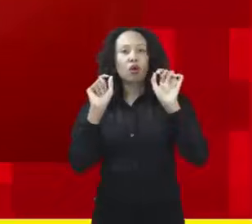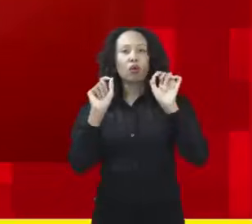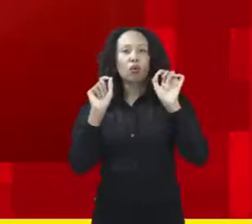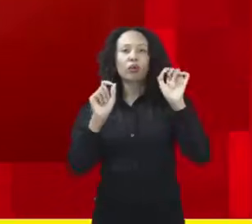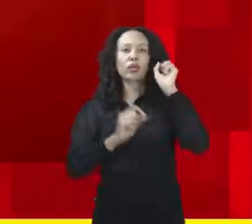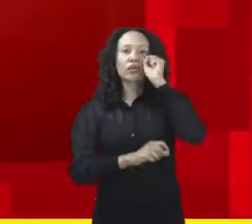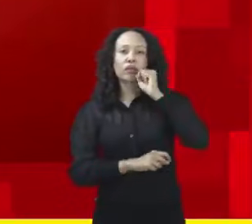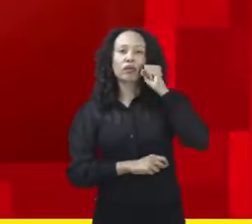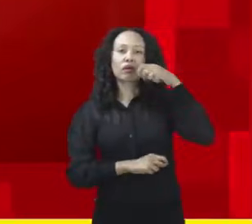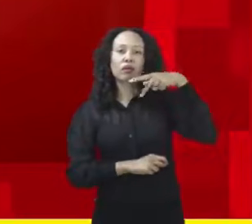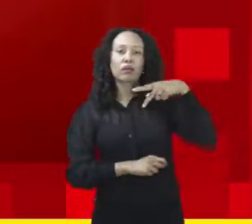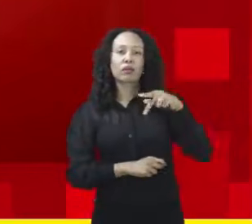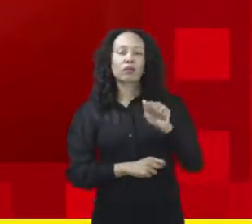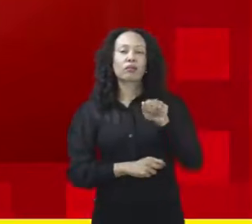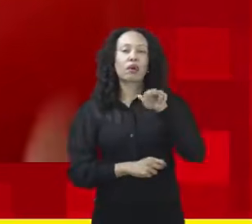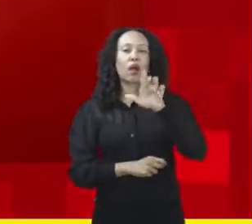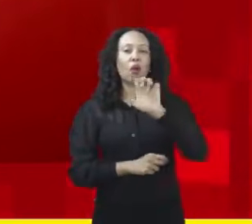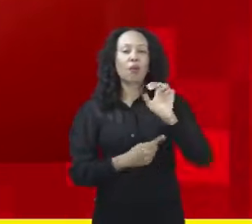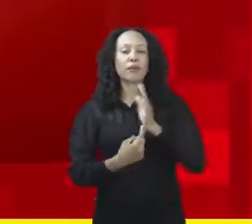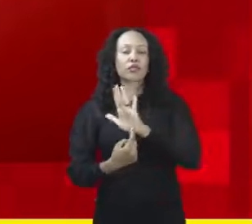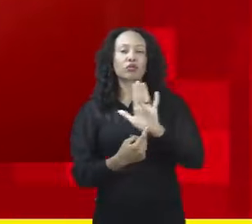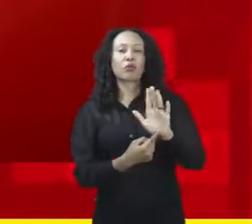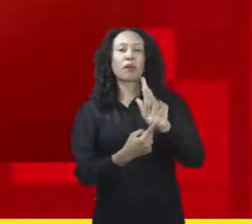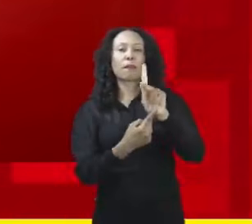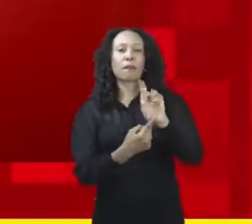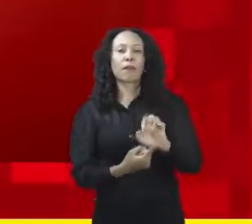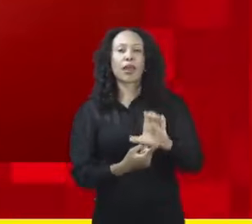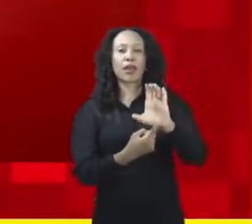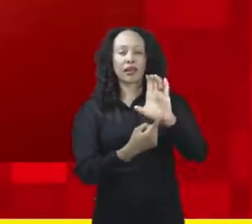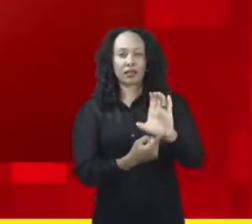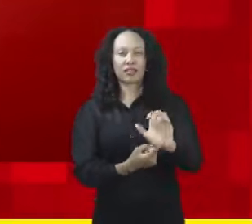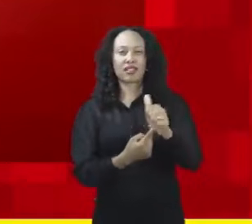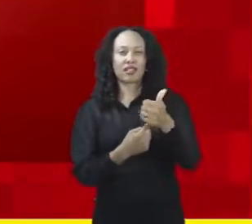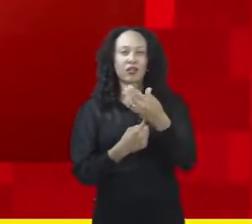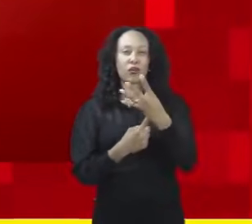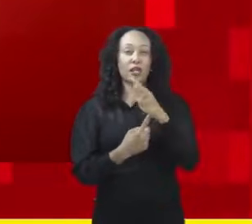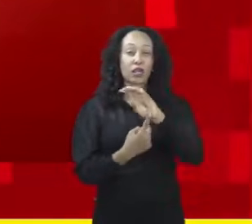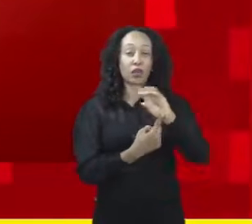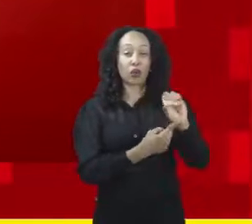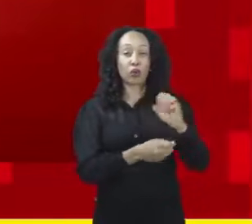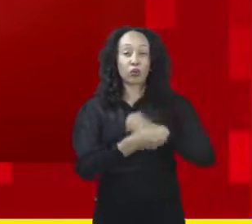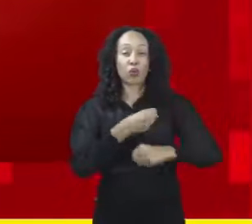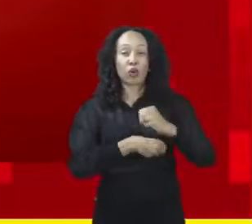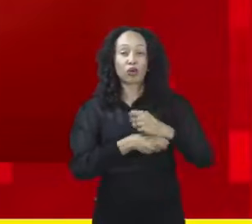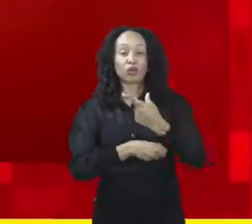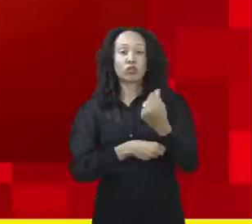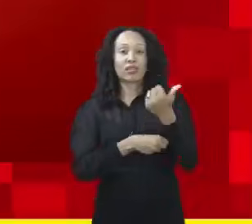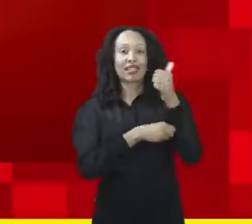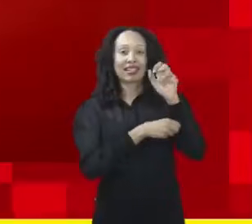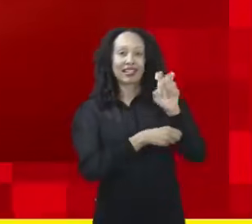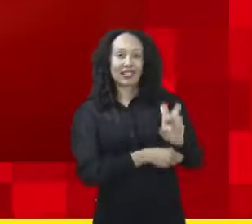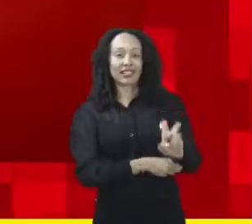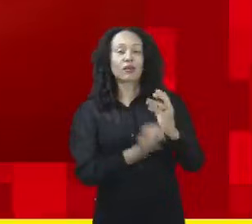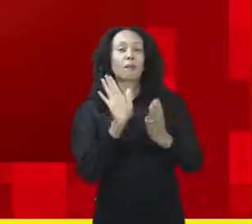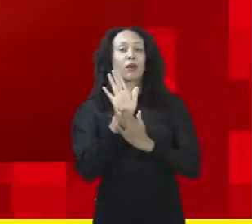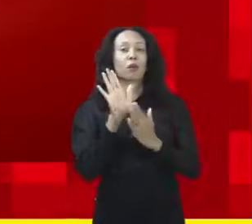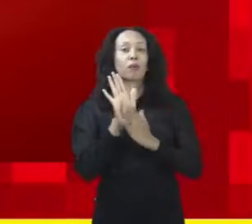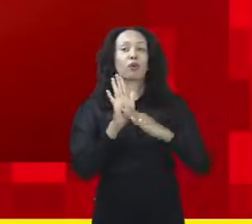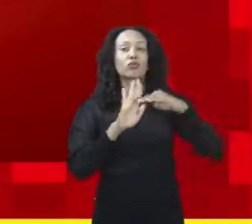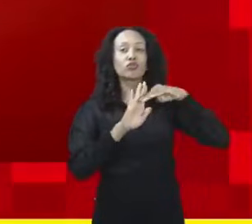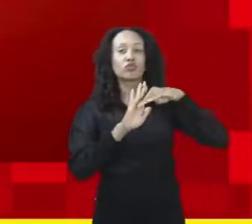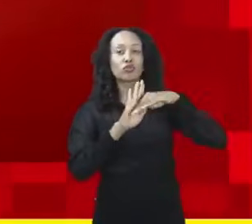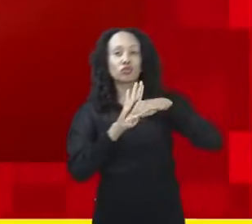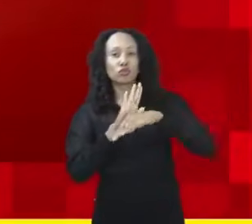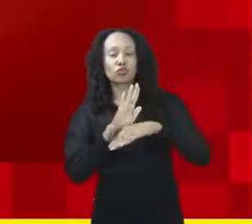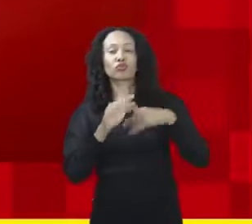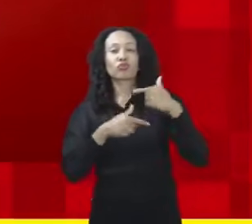Paulo Paim apresentou uma PEC, que é a PEC 148 de 2015, que propõe a redução aí da jornada